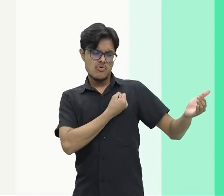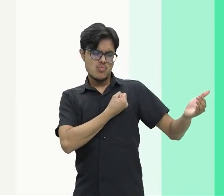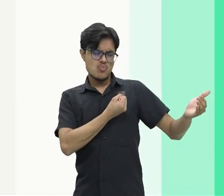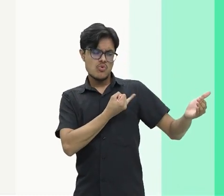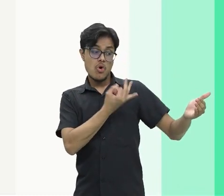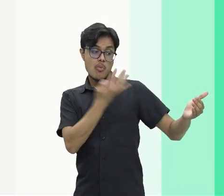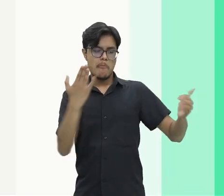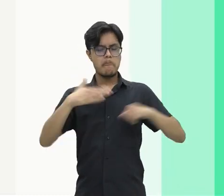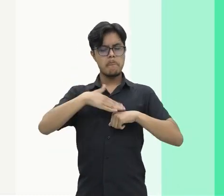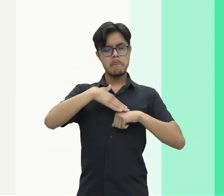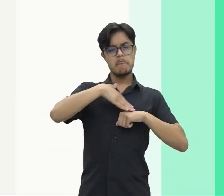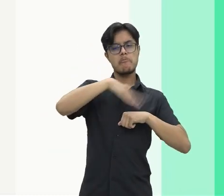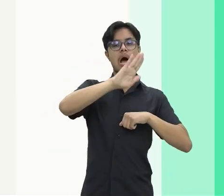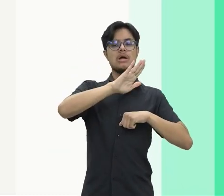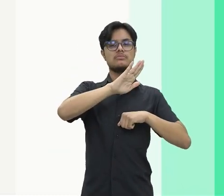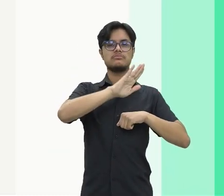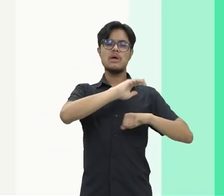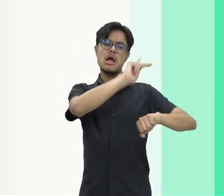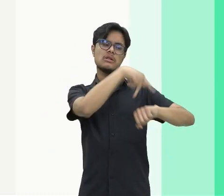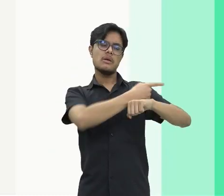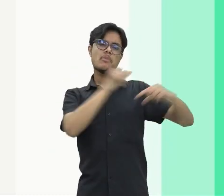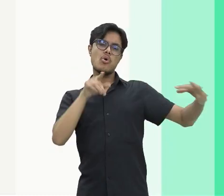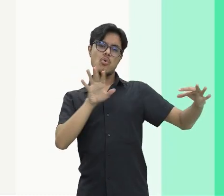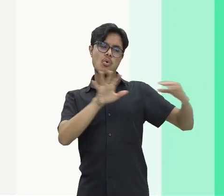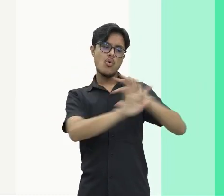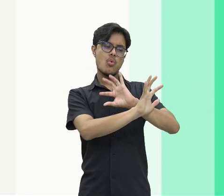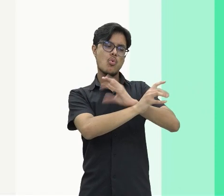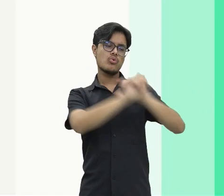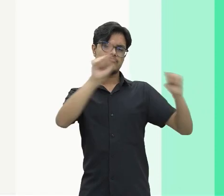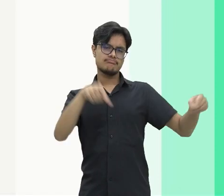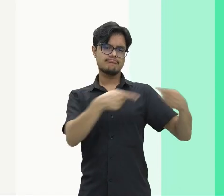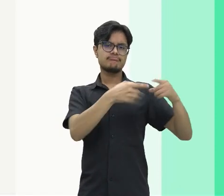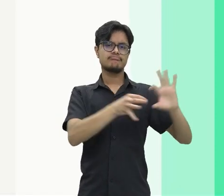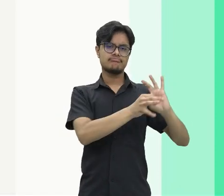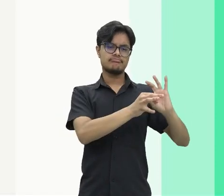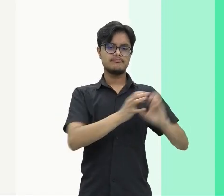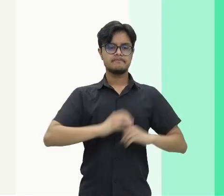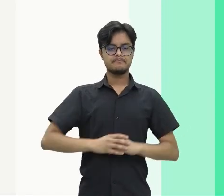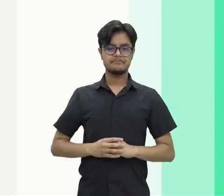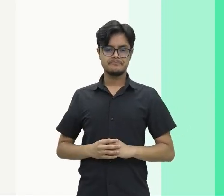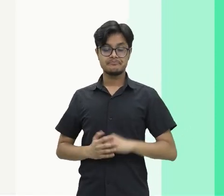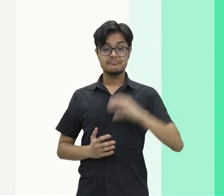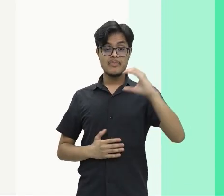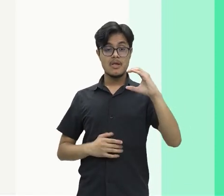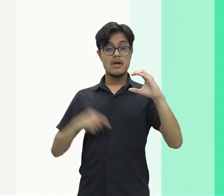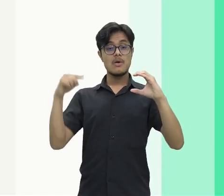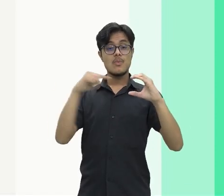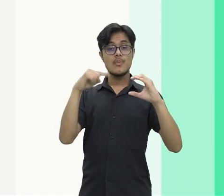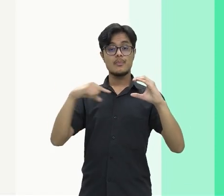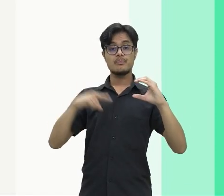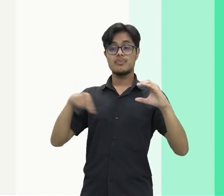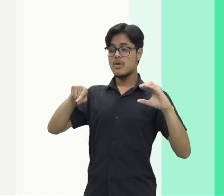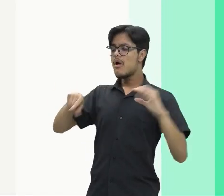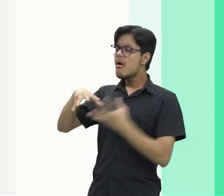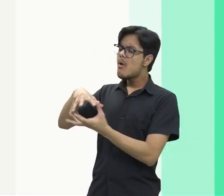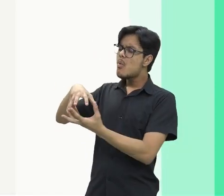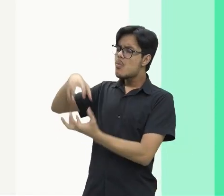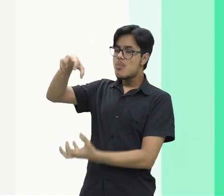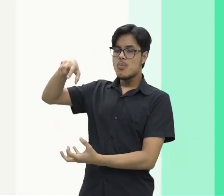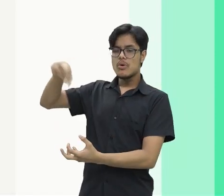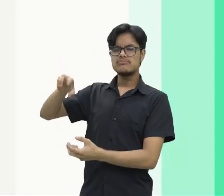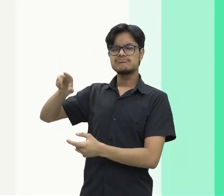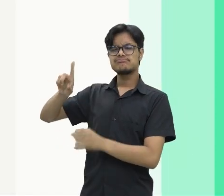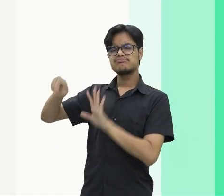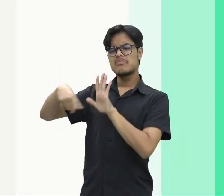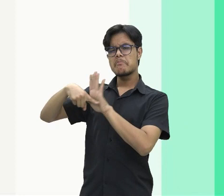ossos que posteriormente serão absorvidos pelo corpo. Letra C. No adulto, observa-se um número